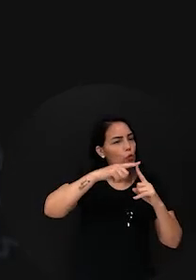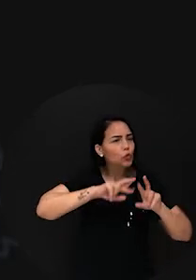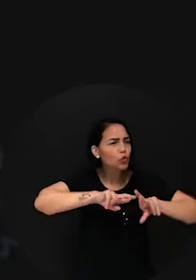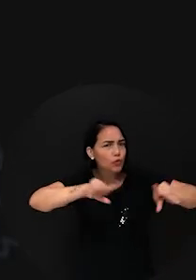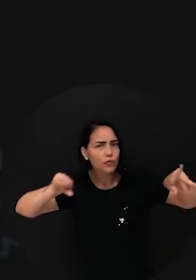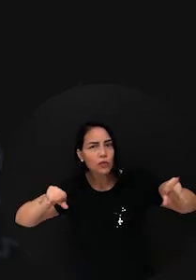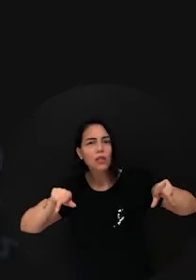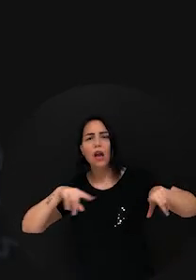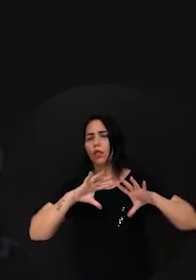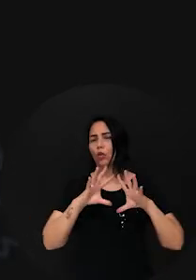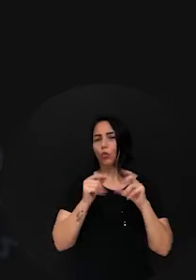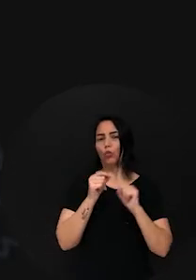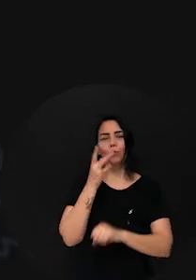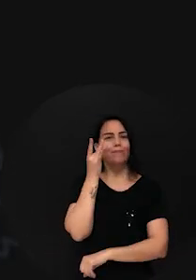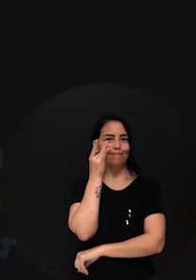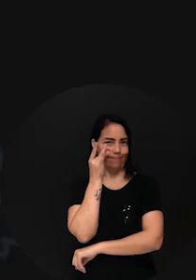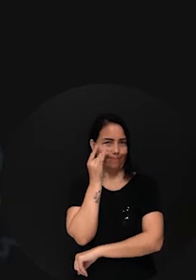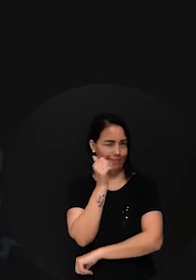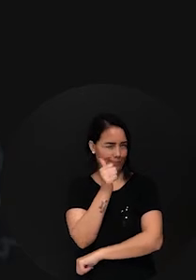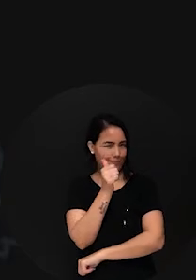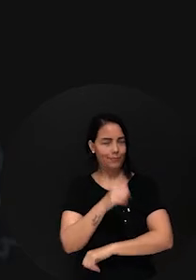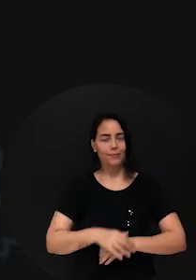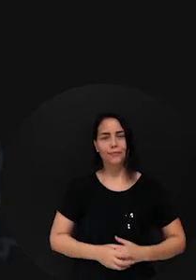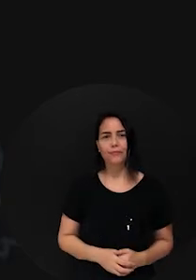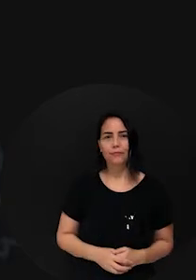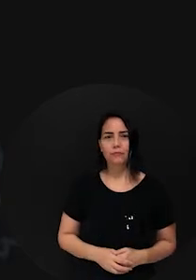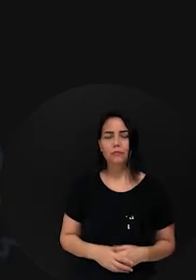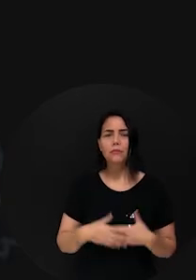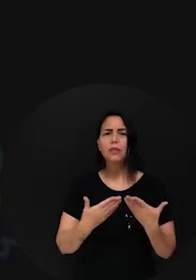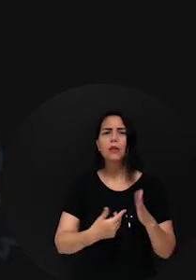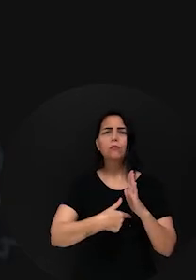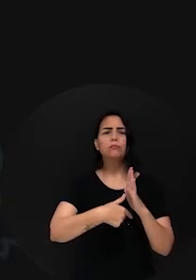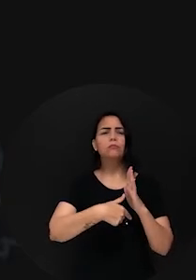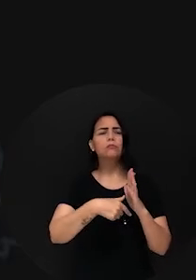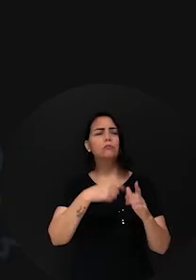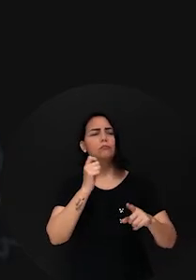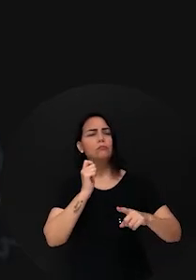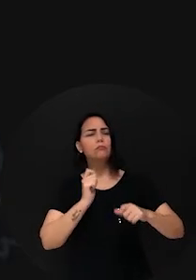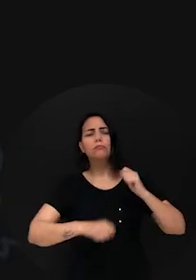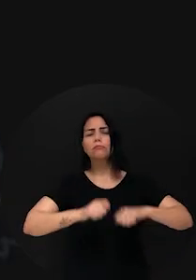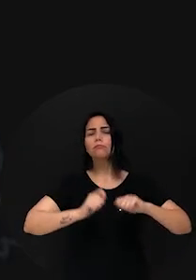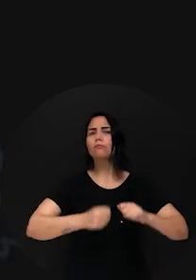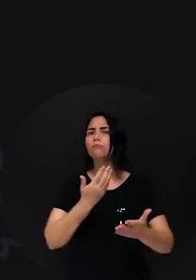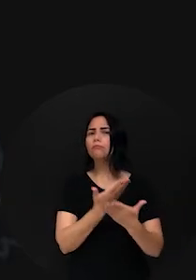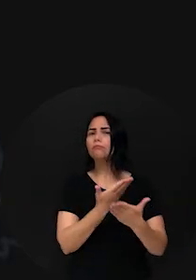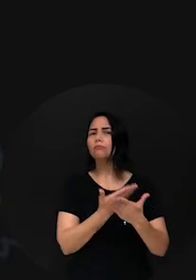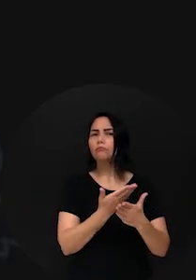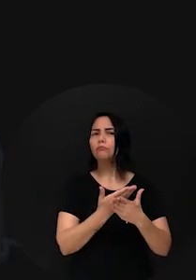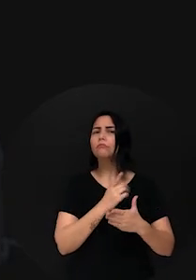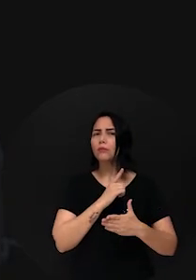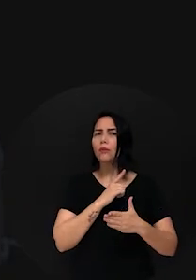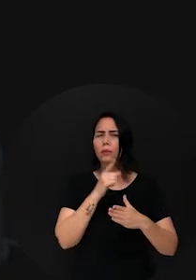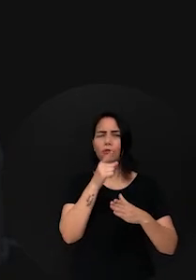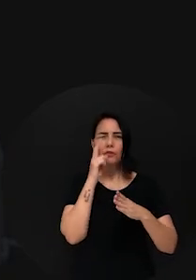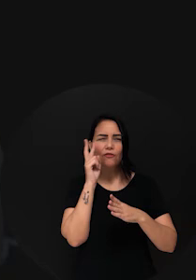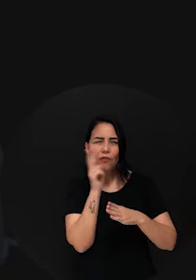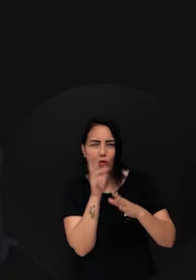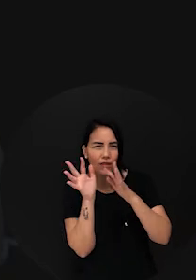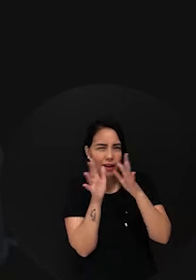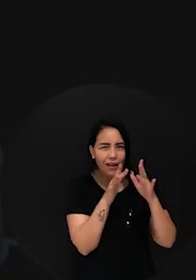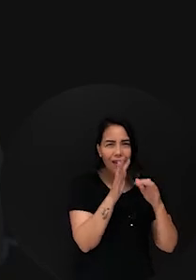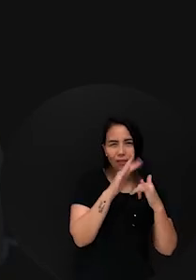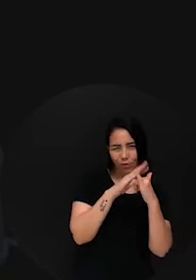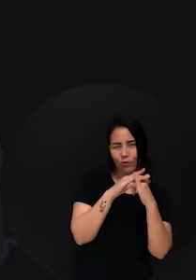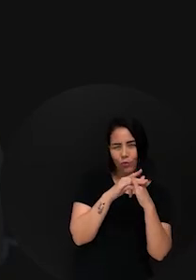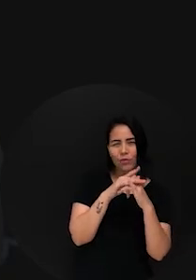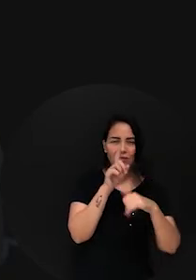Mesma questão aqui da aula de bateria antes das vagas, né? Quais os horários das aulas complementares? Depois você volta um pouquinho lá no YouTube e vai estar